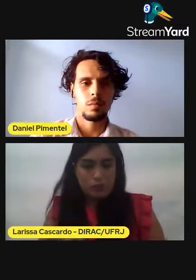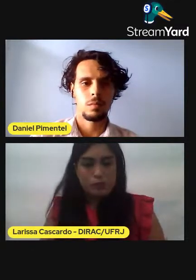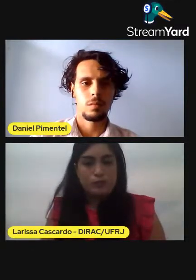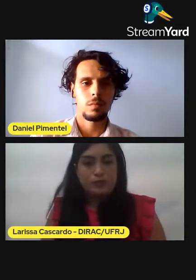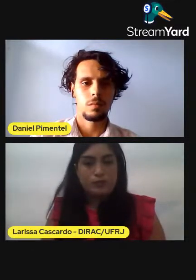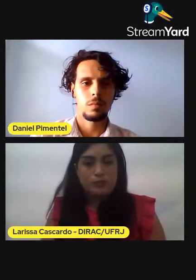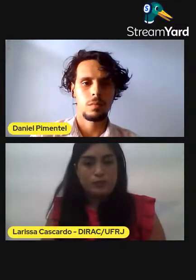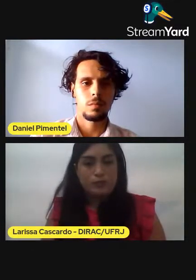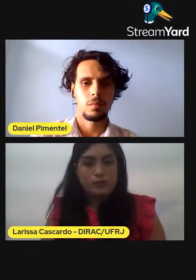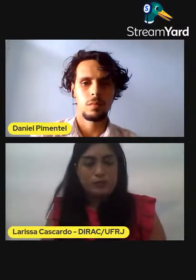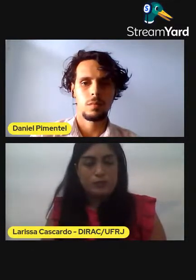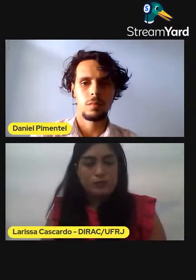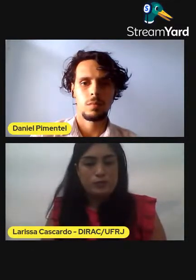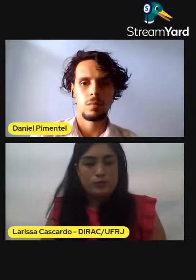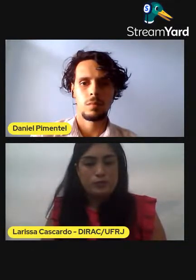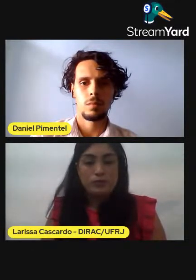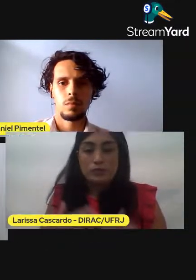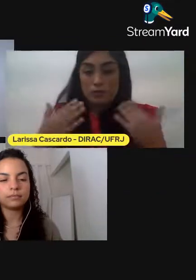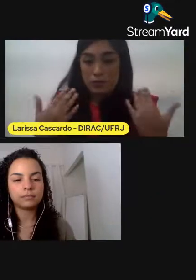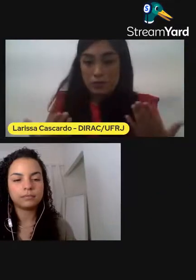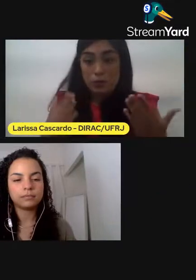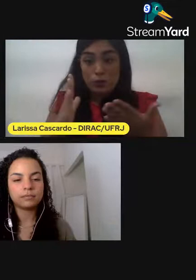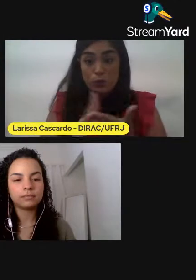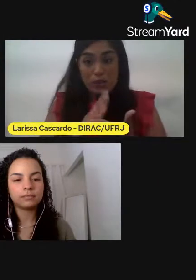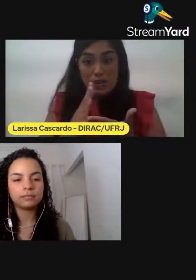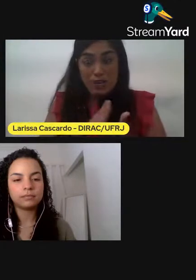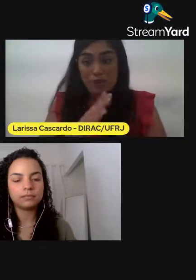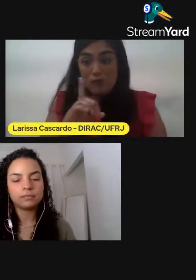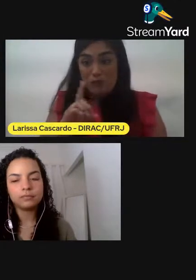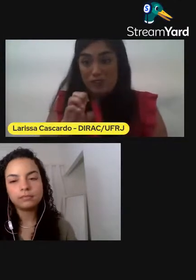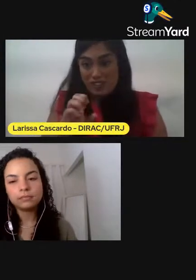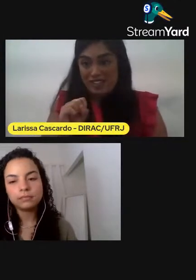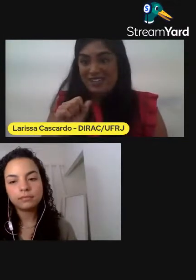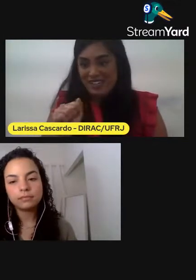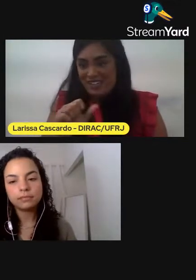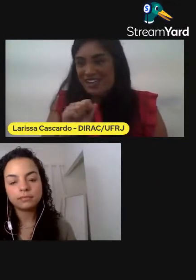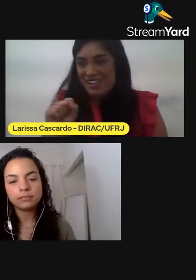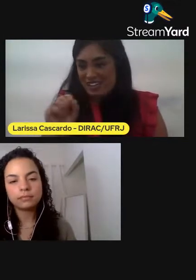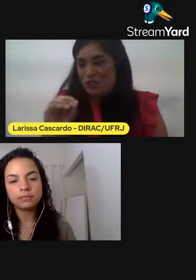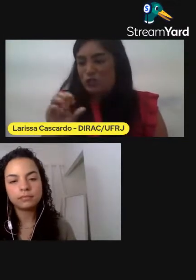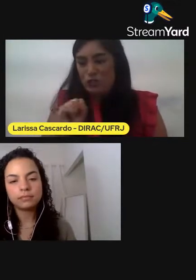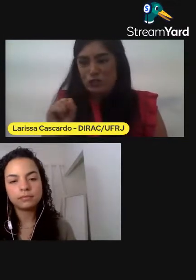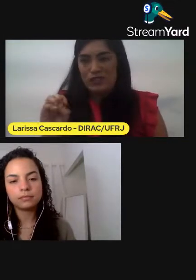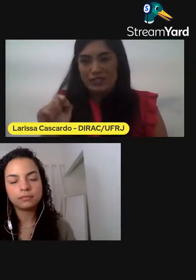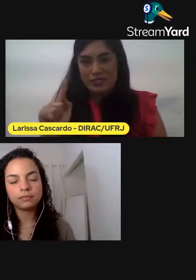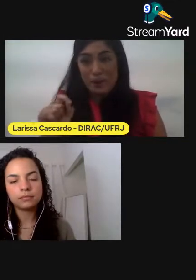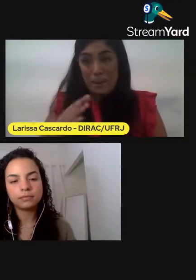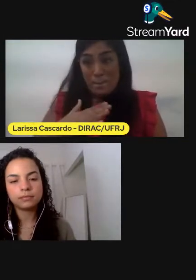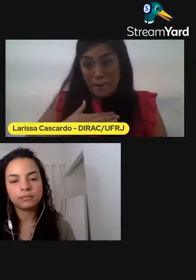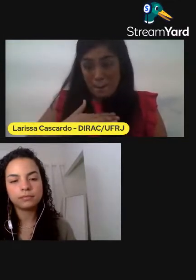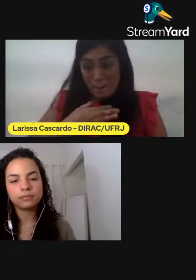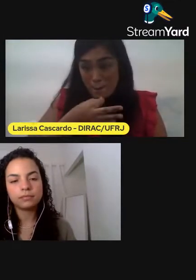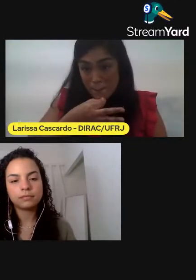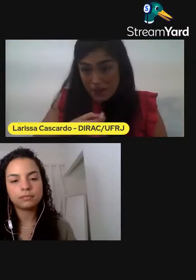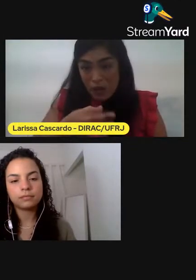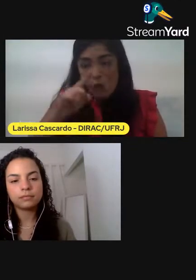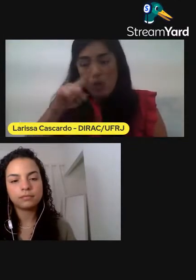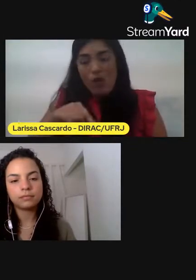Muito bem. Então, o livro do Desassossego, para mim, é um livro que, no fundo, condensa